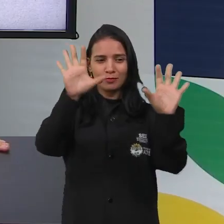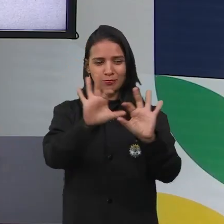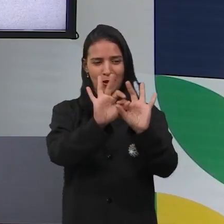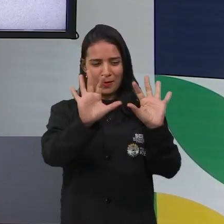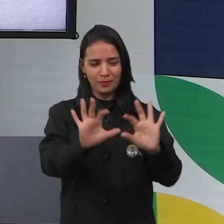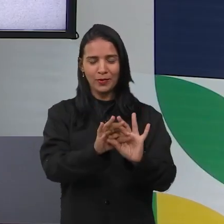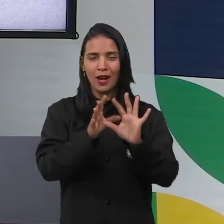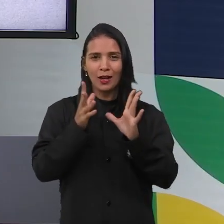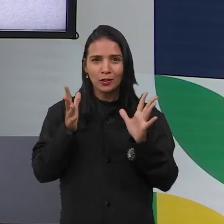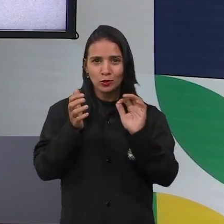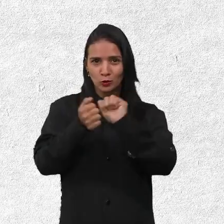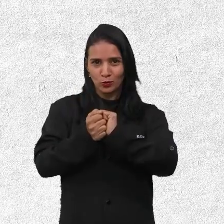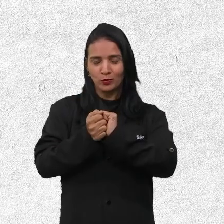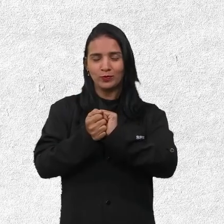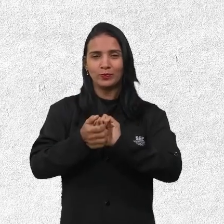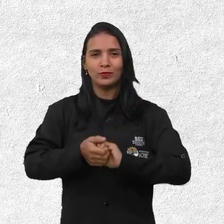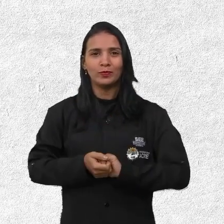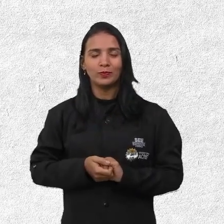a outra, certo?